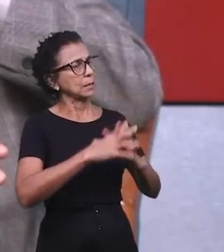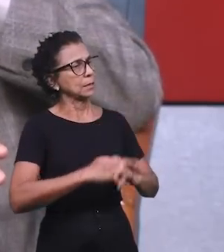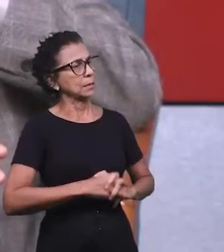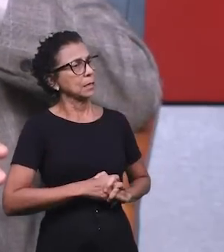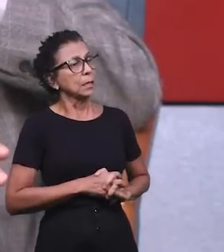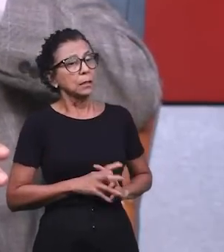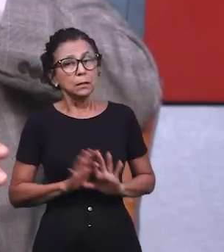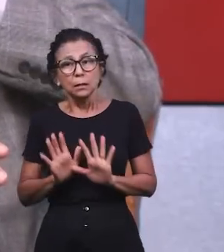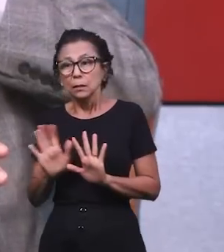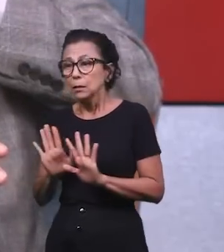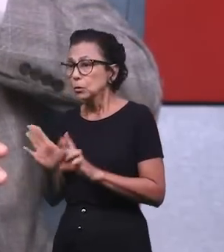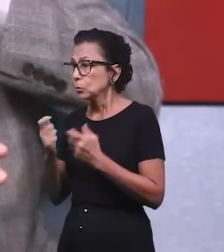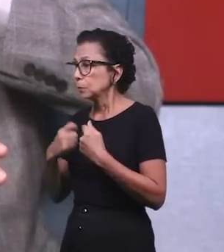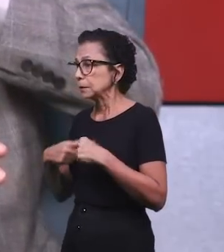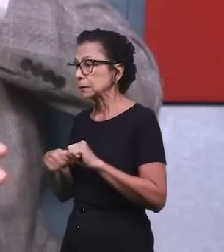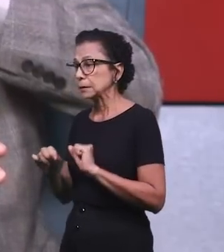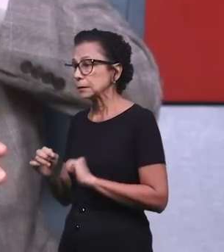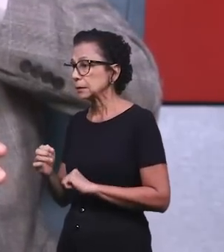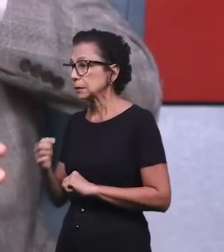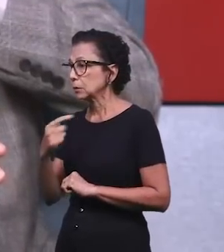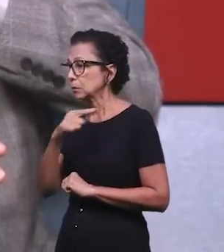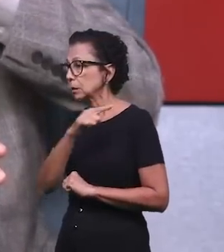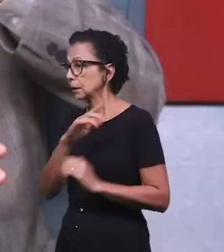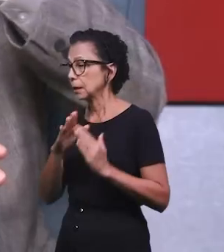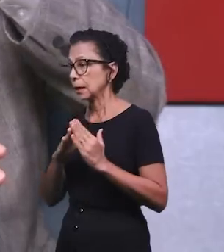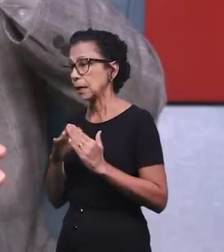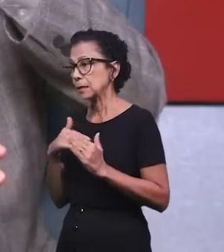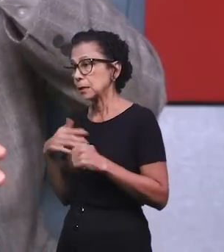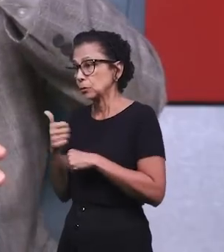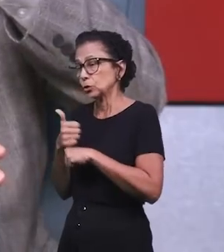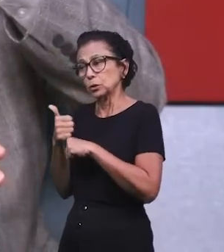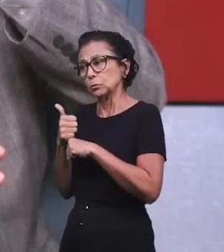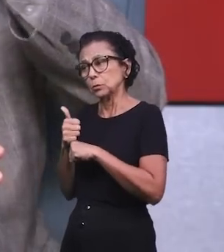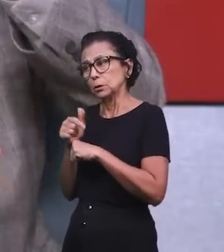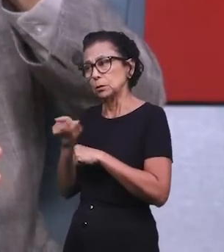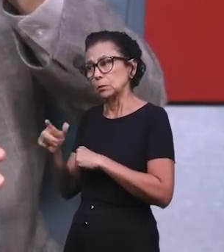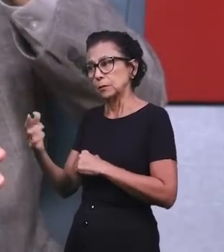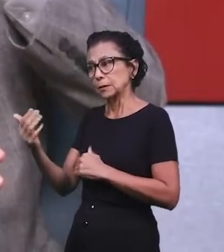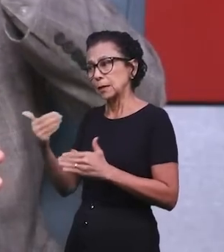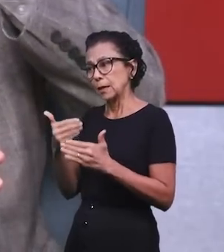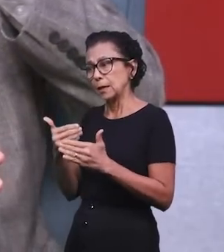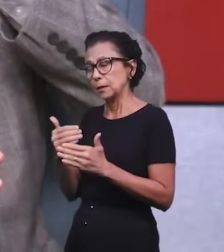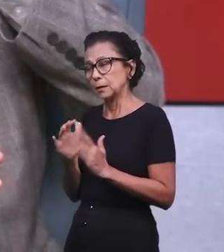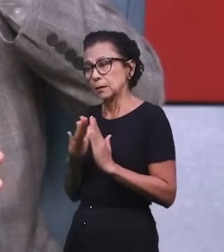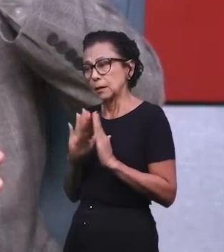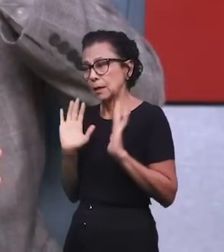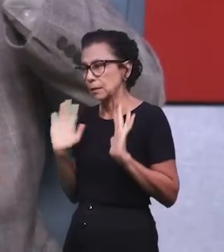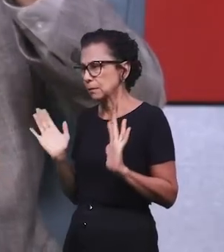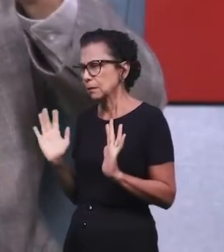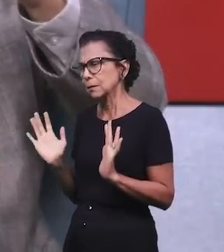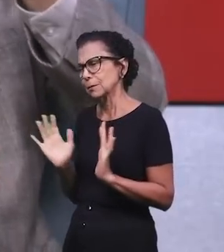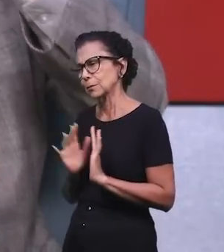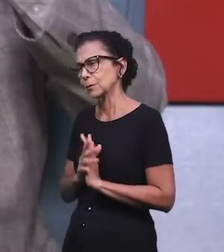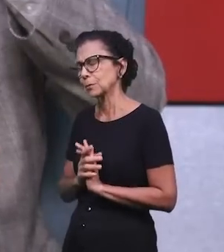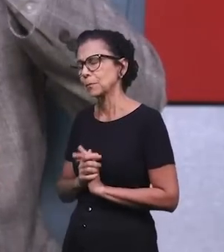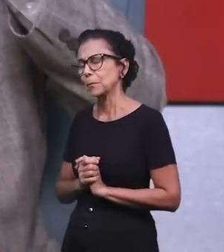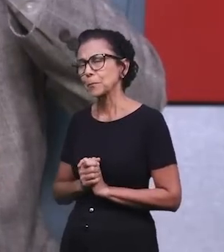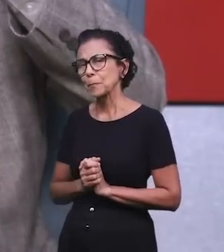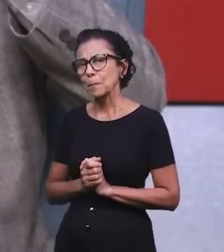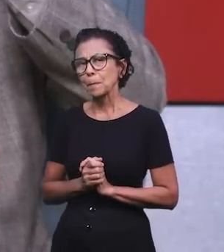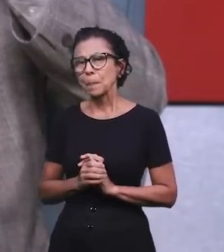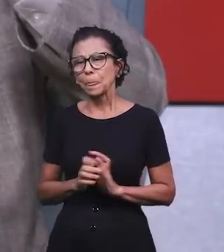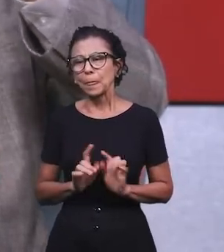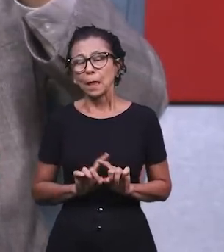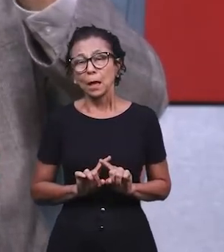sou digno de que o Senhor entre na minha casa. Mas, mesmo sem ir lá,